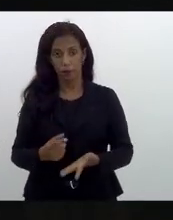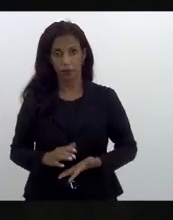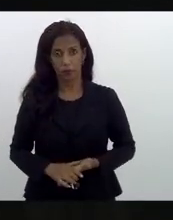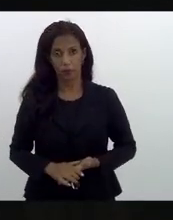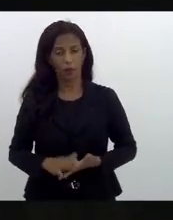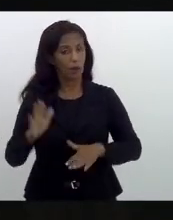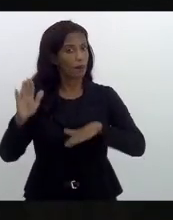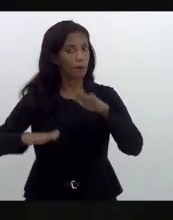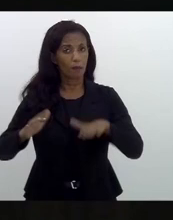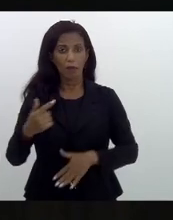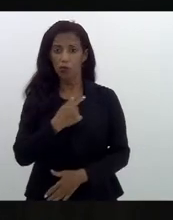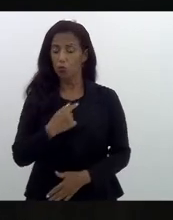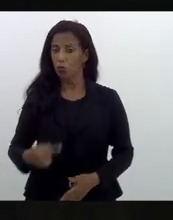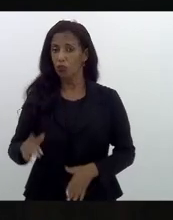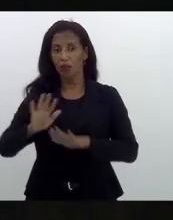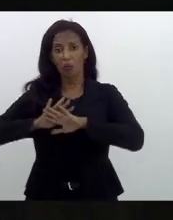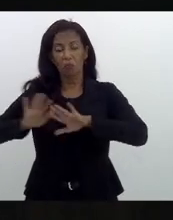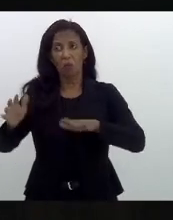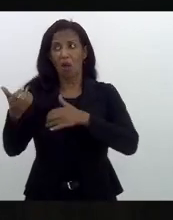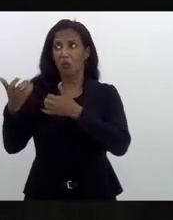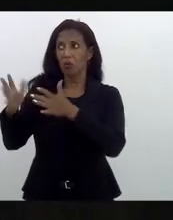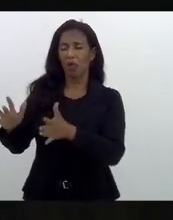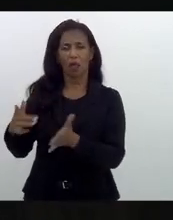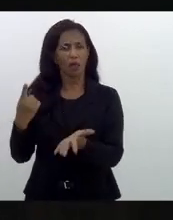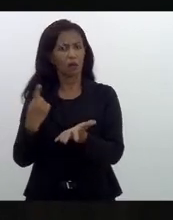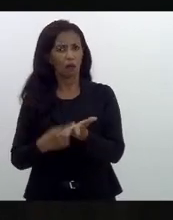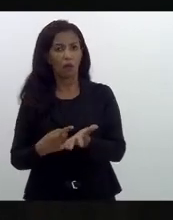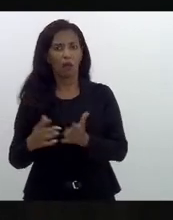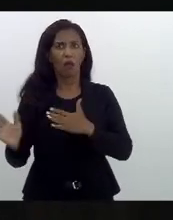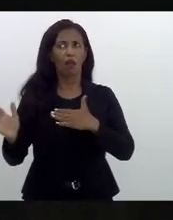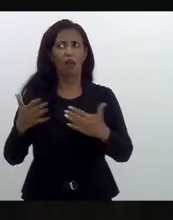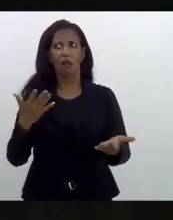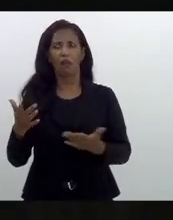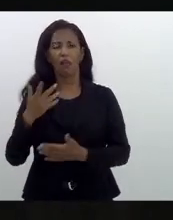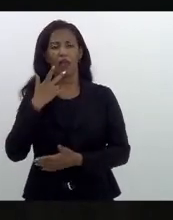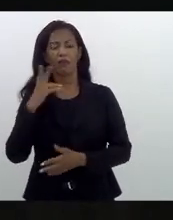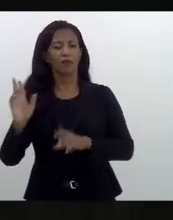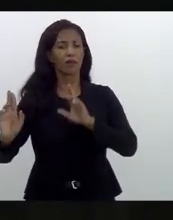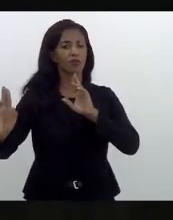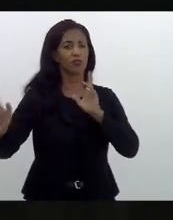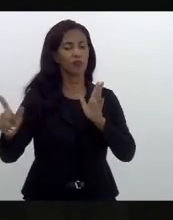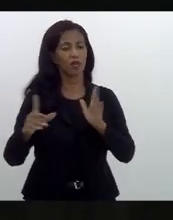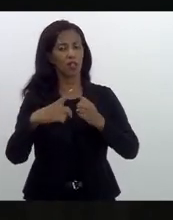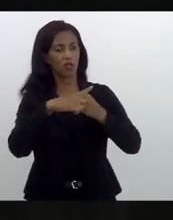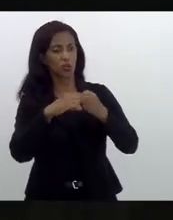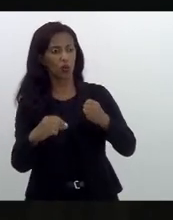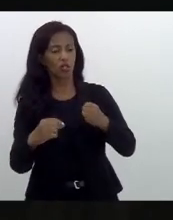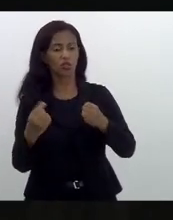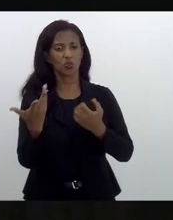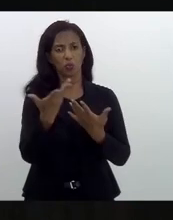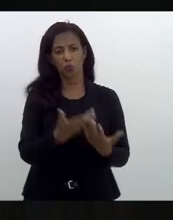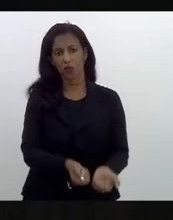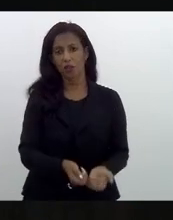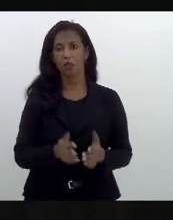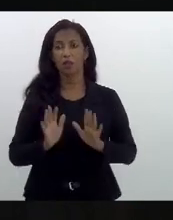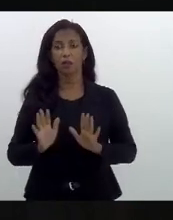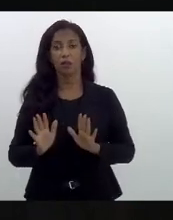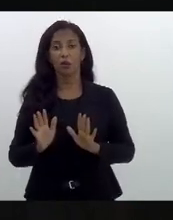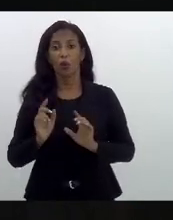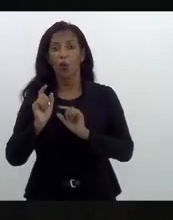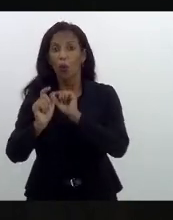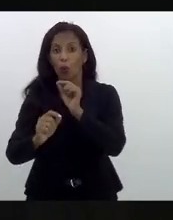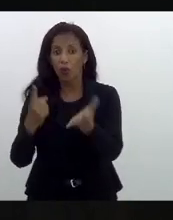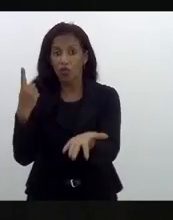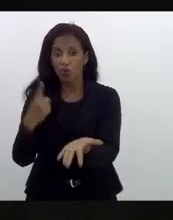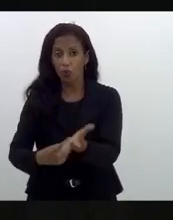mesmo que o governo não concorde ah mas a questão que a questão fala diferente e o artigo e não permite permite que a gente